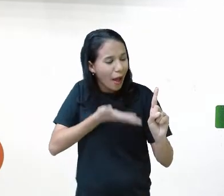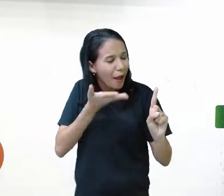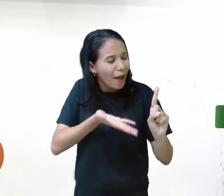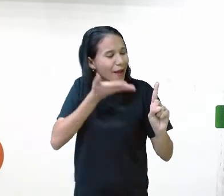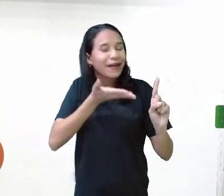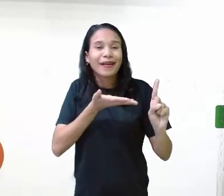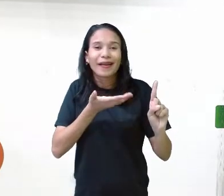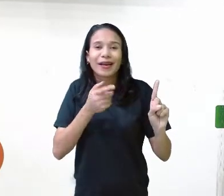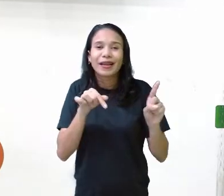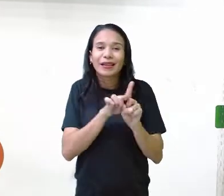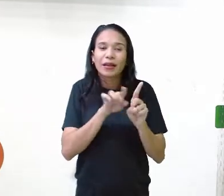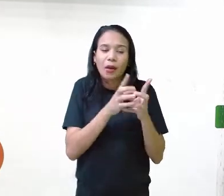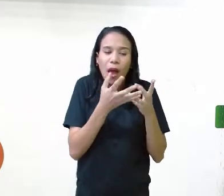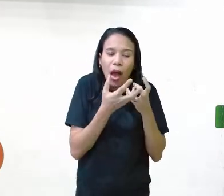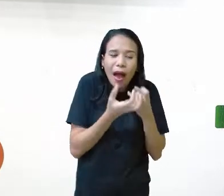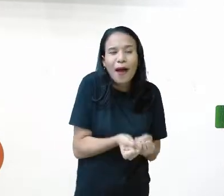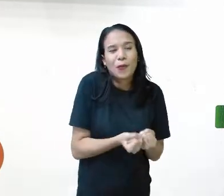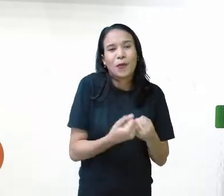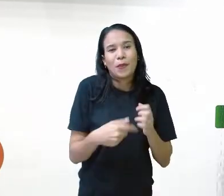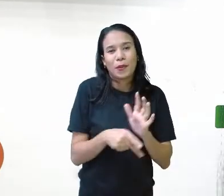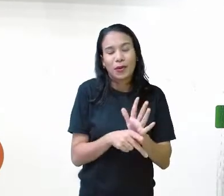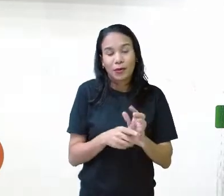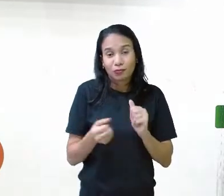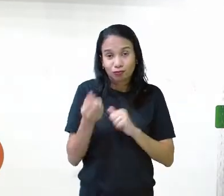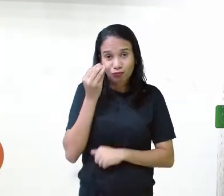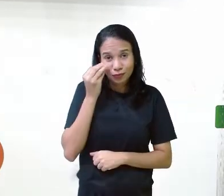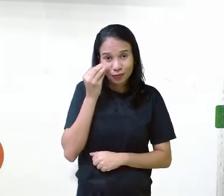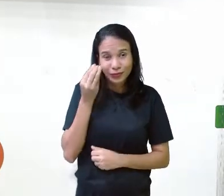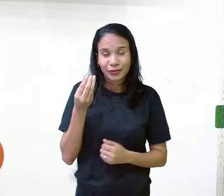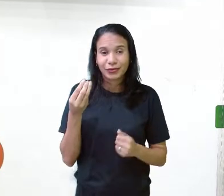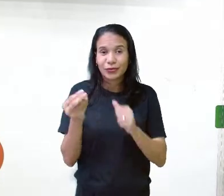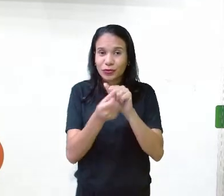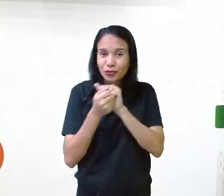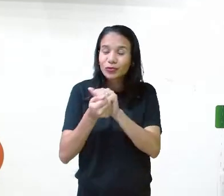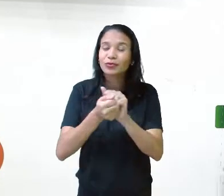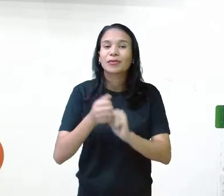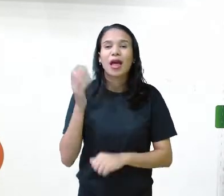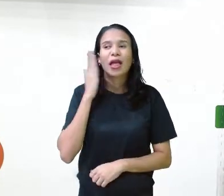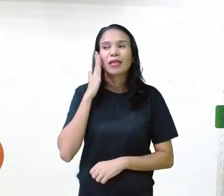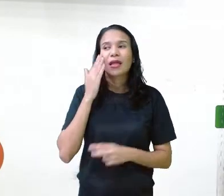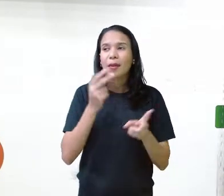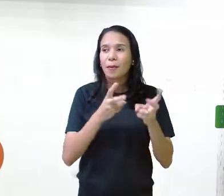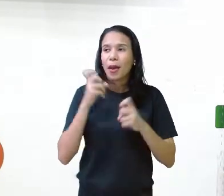apoiando, acompanhando e entendendo as suas